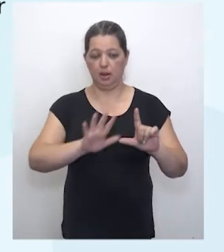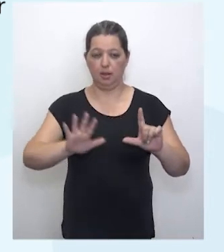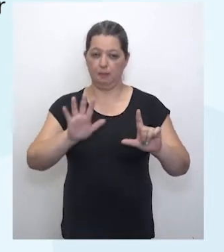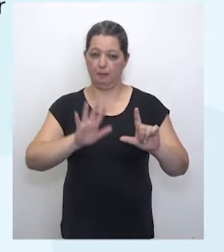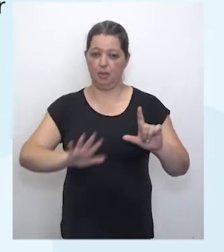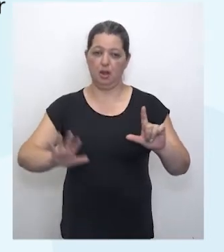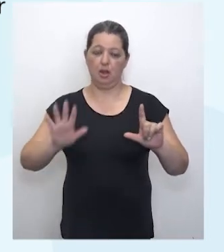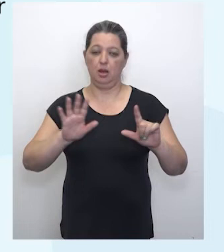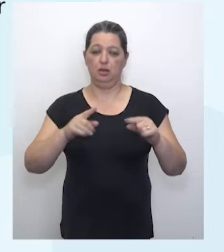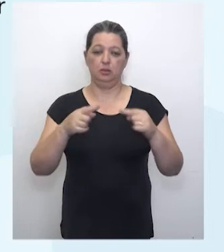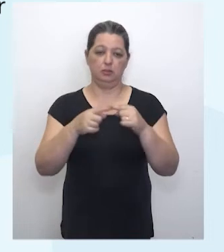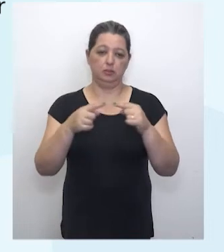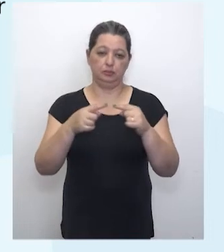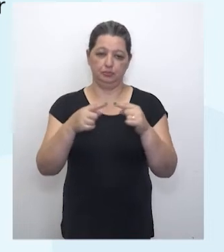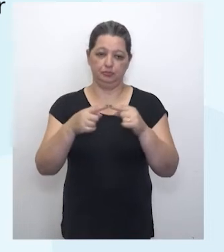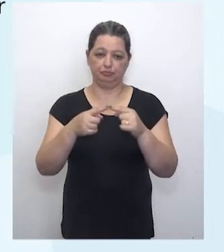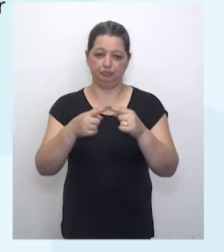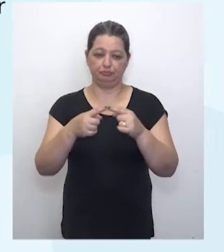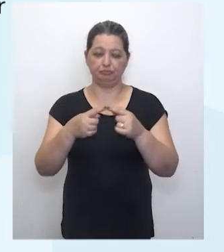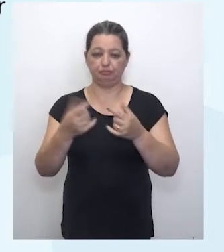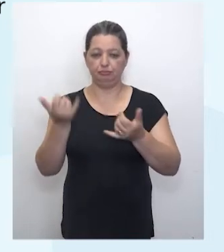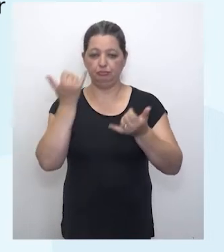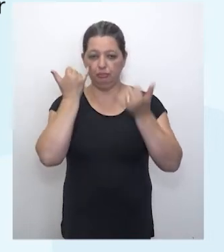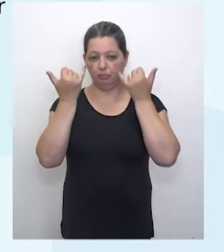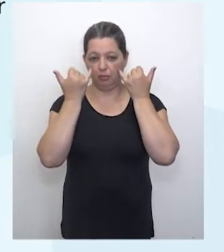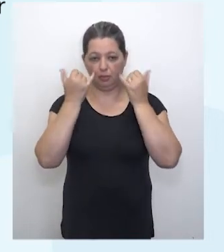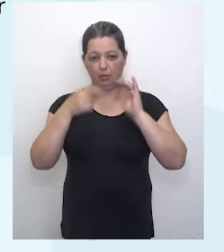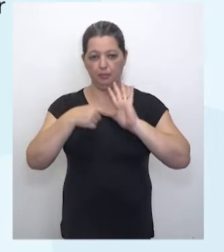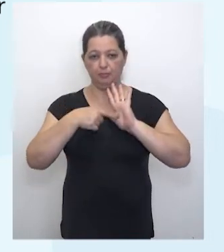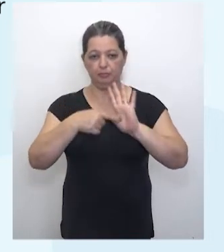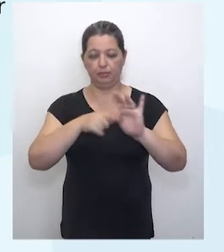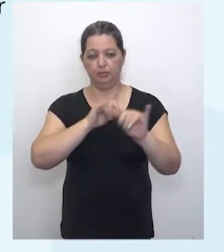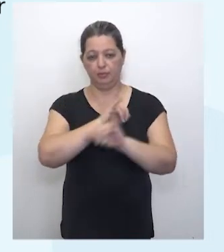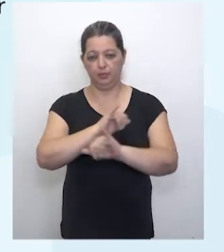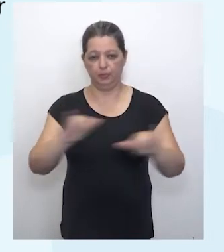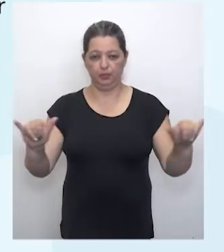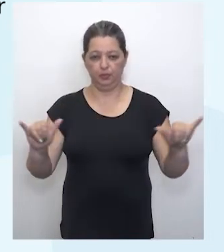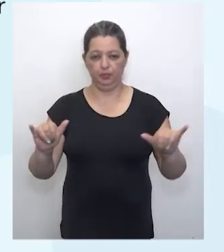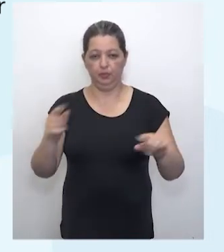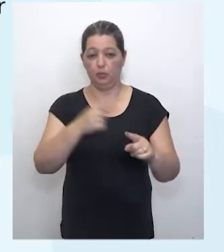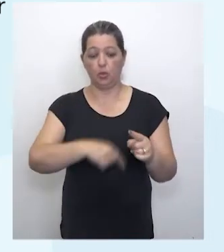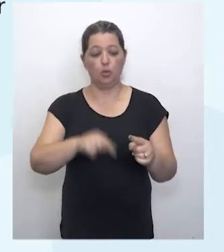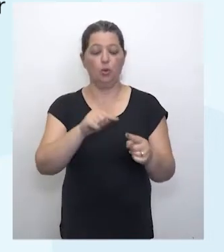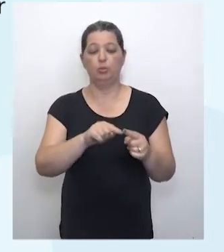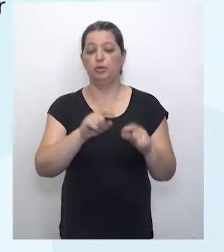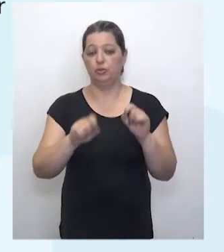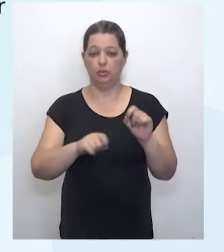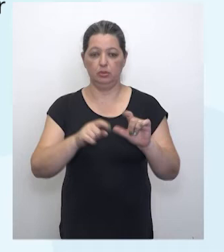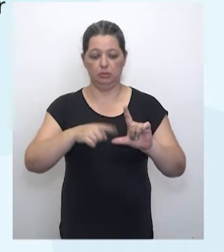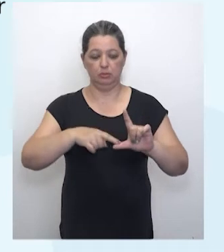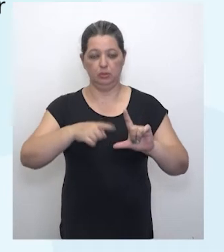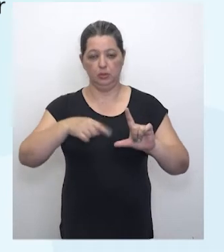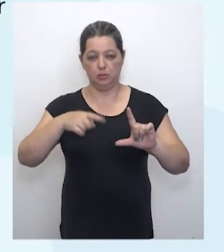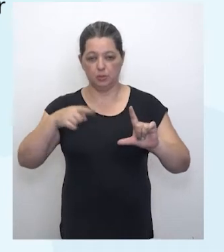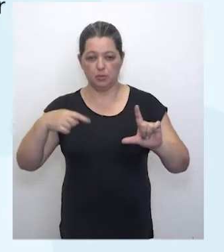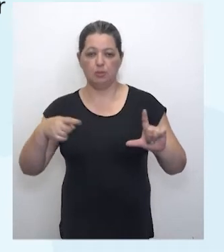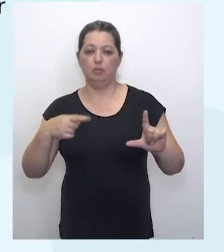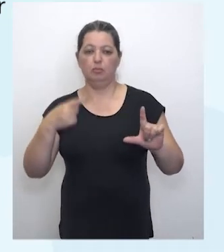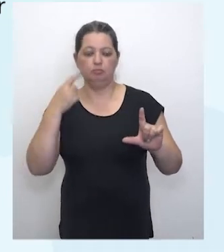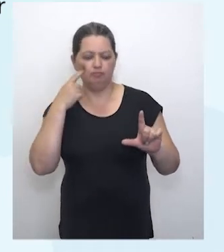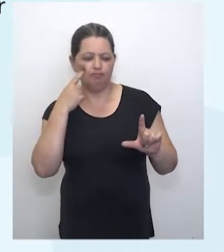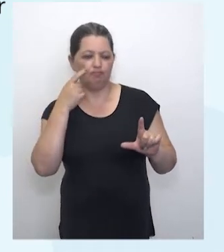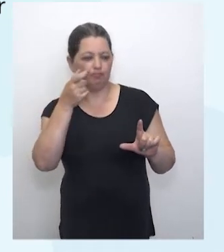relacionadas às informações que eles querem divulgar. O objetivo é tornar o gráfico mais